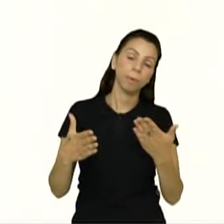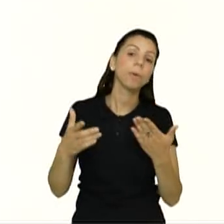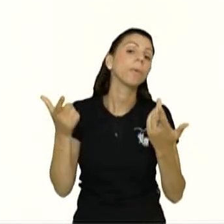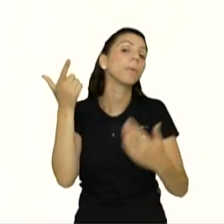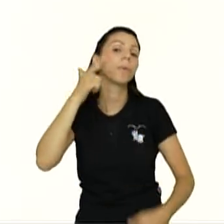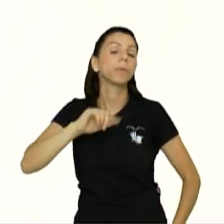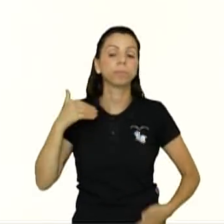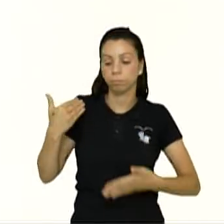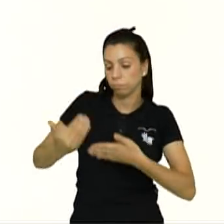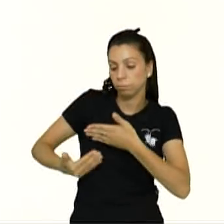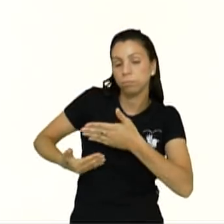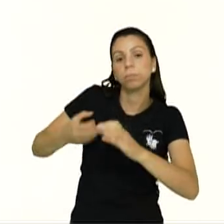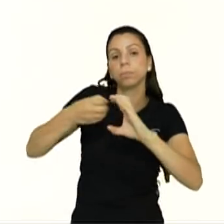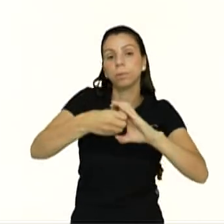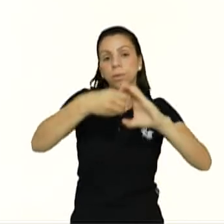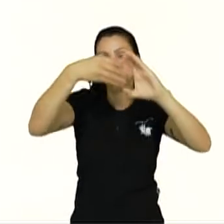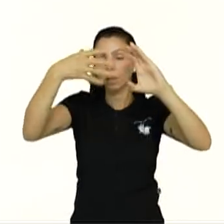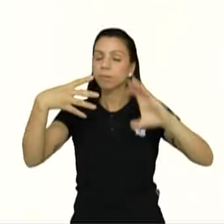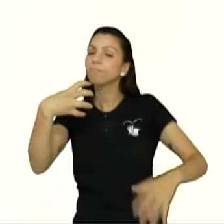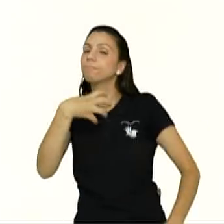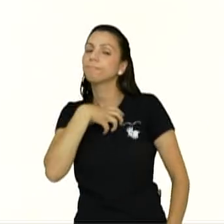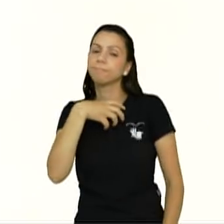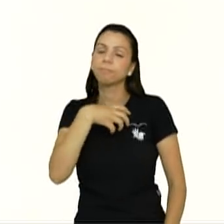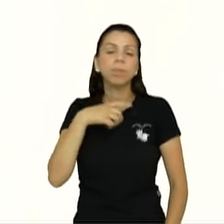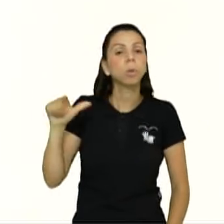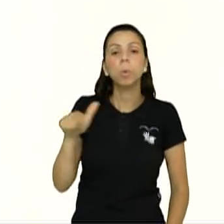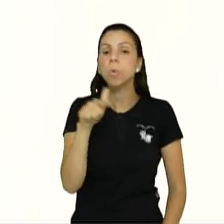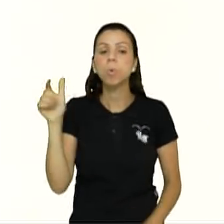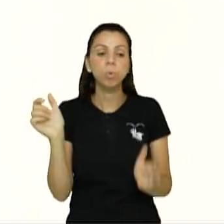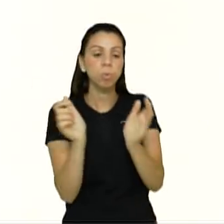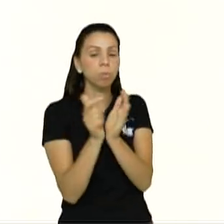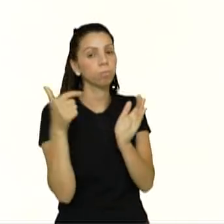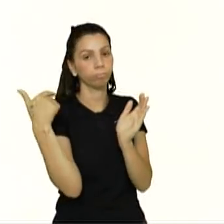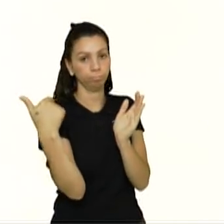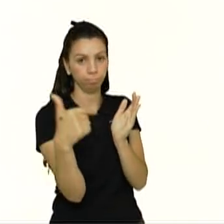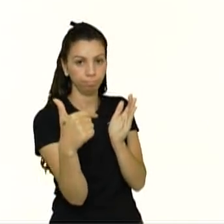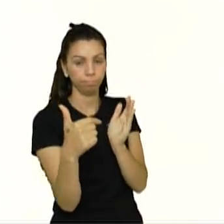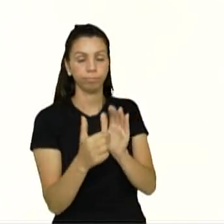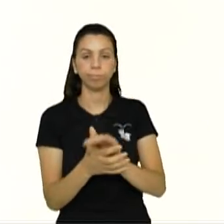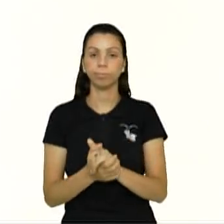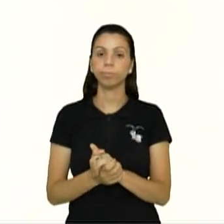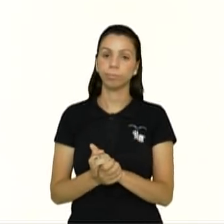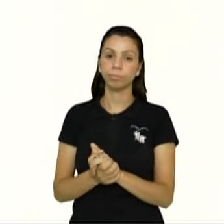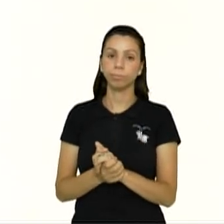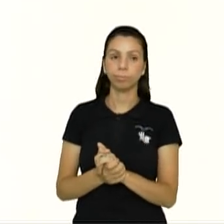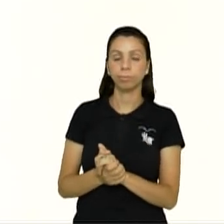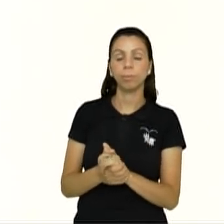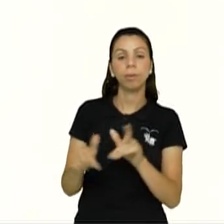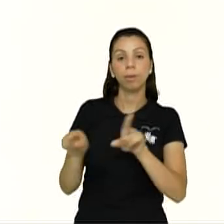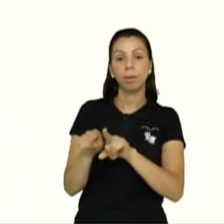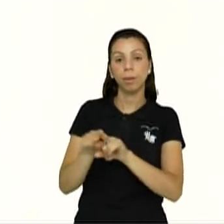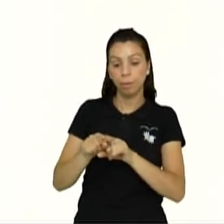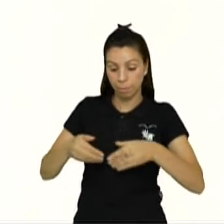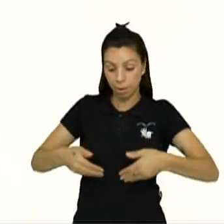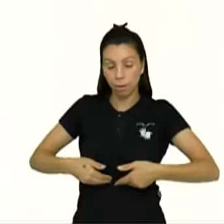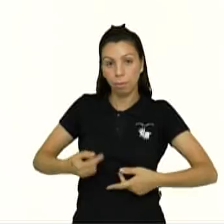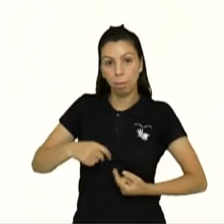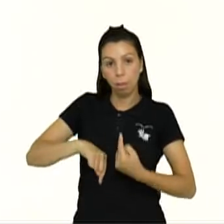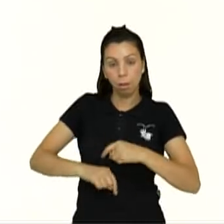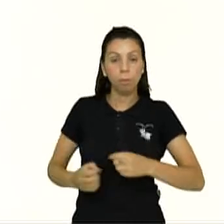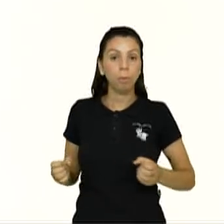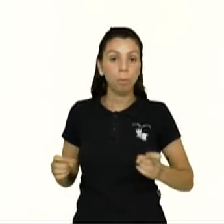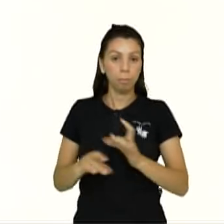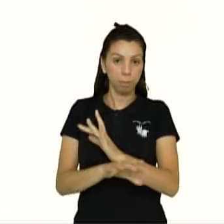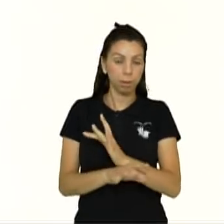conseguem desenvolver características sensitivas que os outros grupos não tinham. O sistema digestório deles é completo.